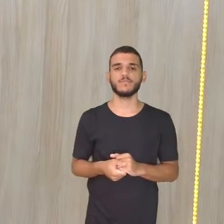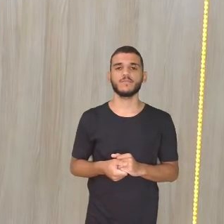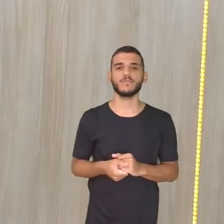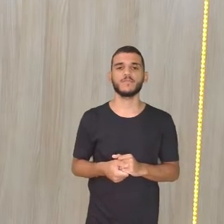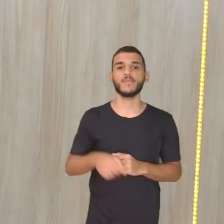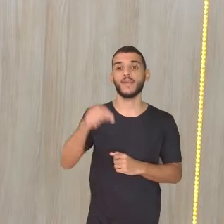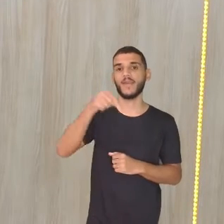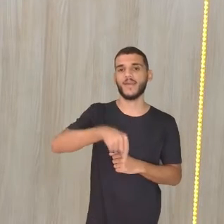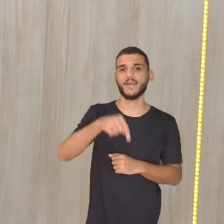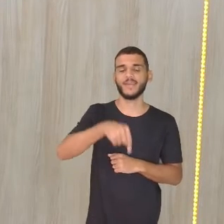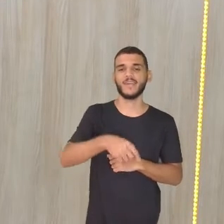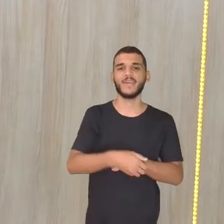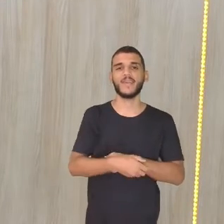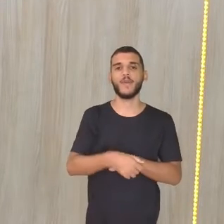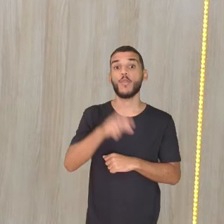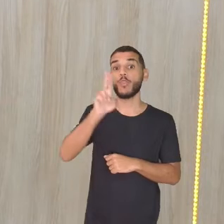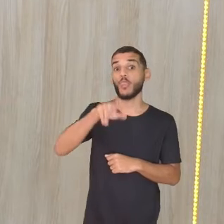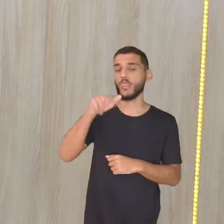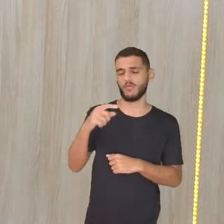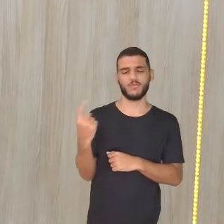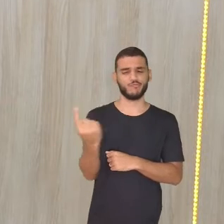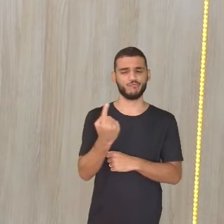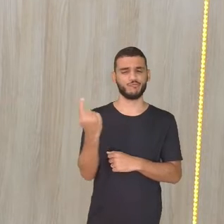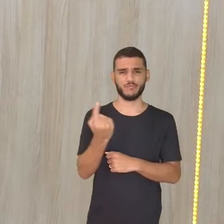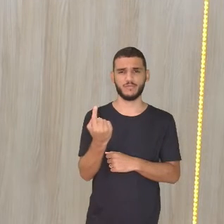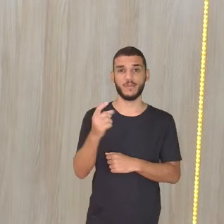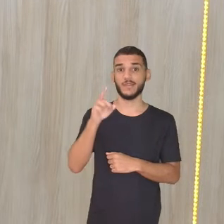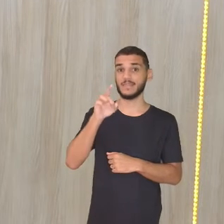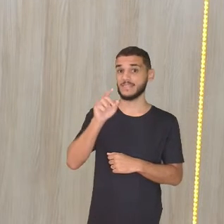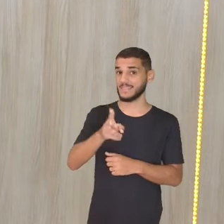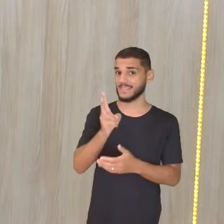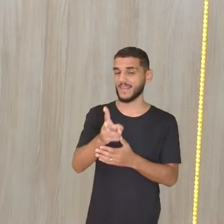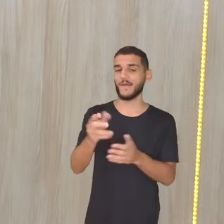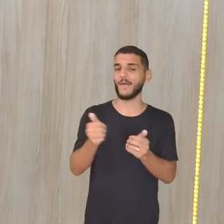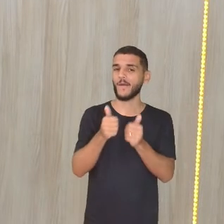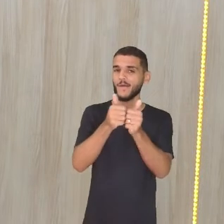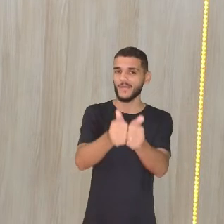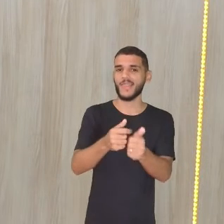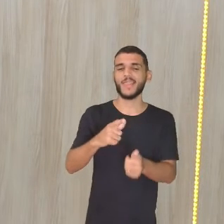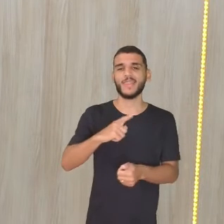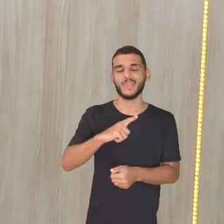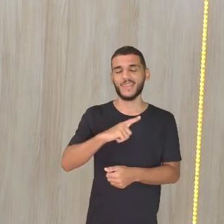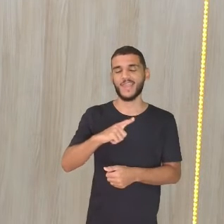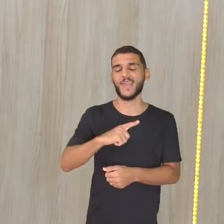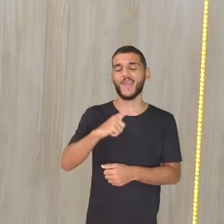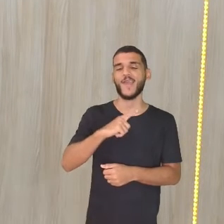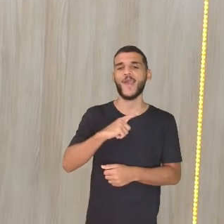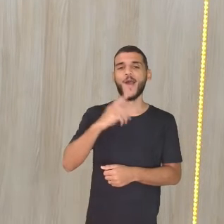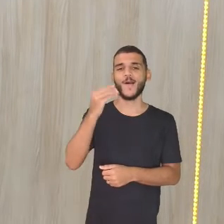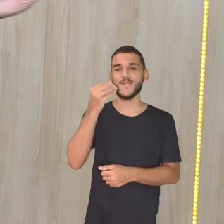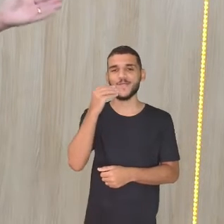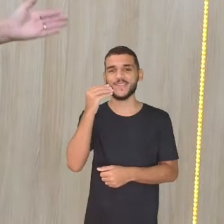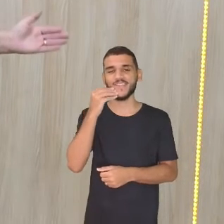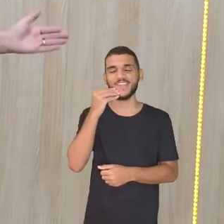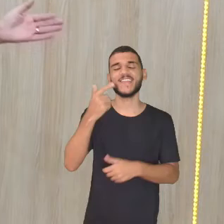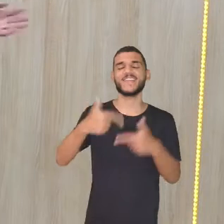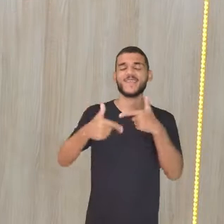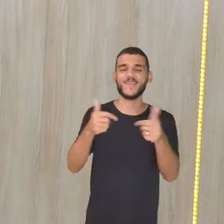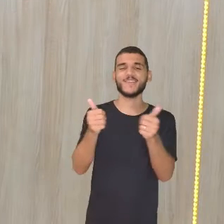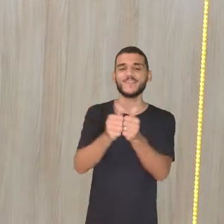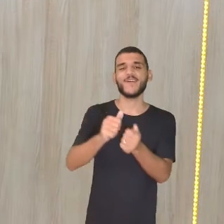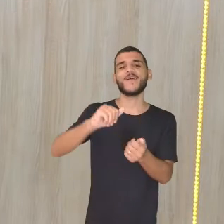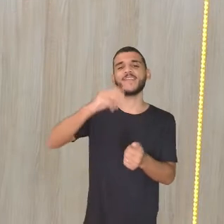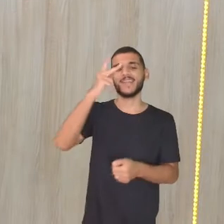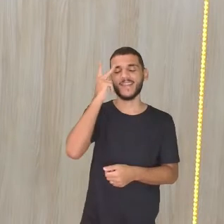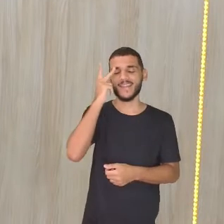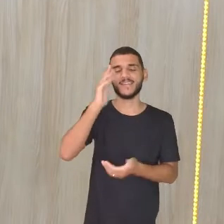aqui, nunca sozinha, sempre acompanhada. Tenho o privilégio de ter comigo Clisma, o